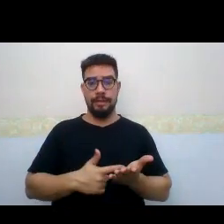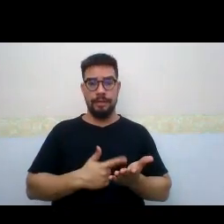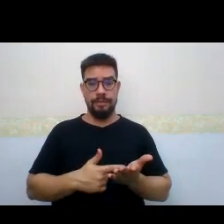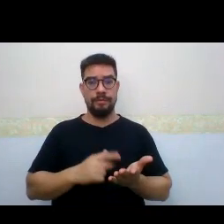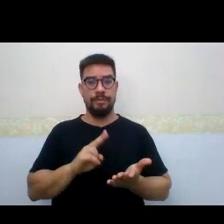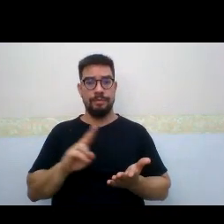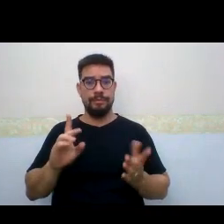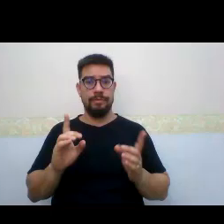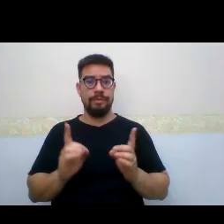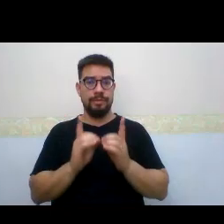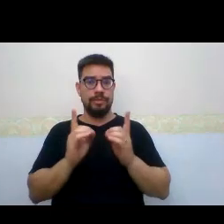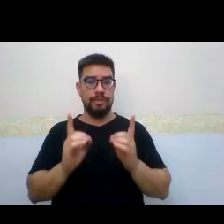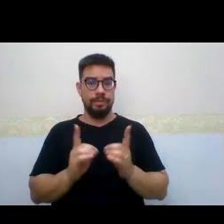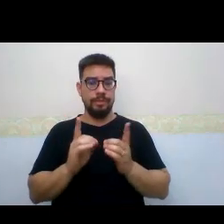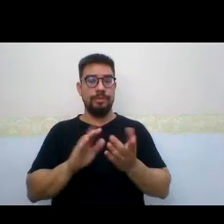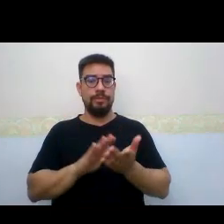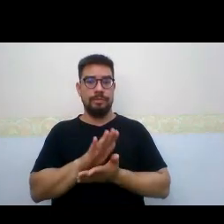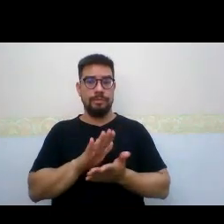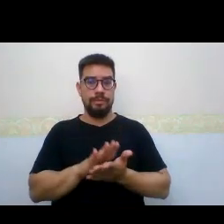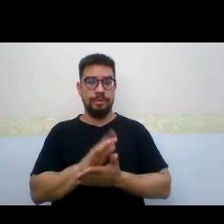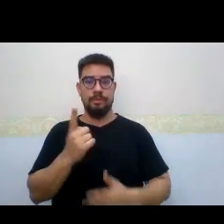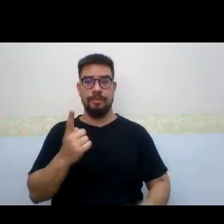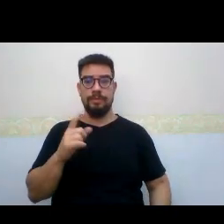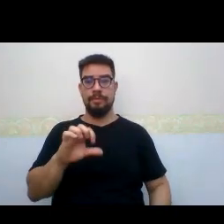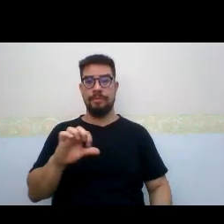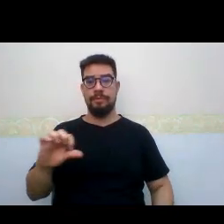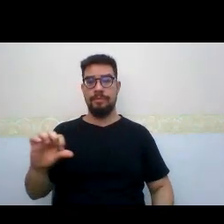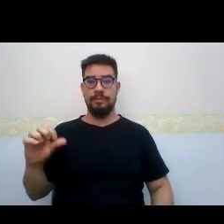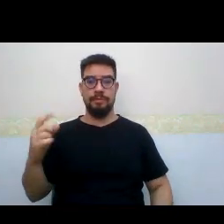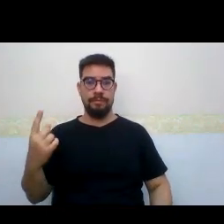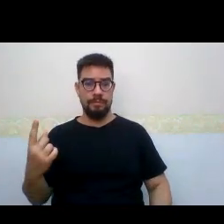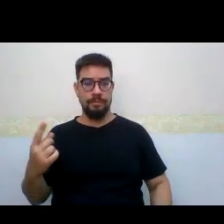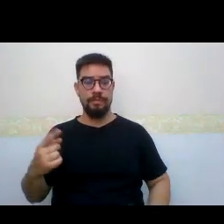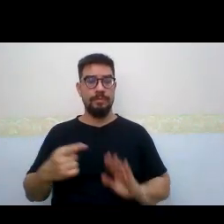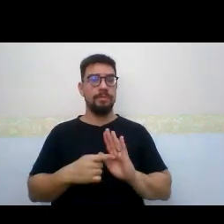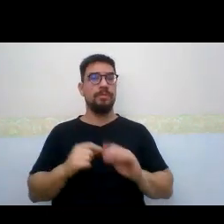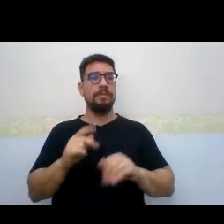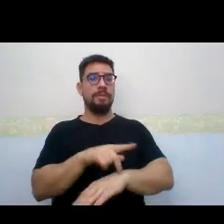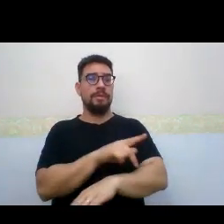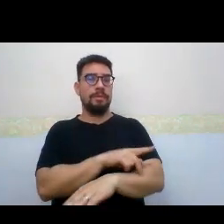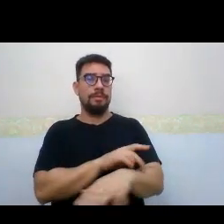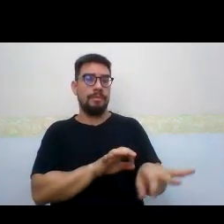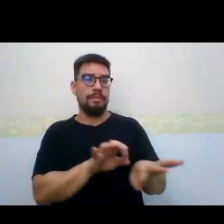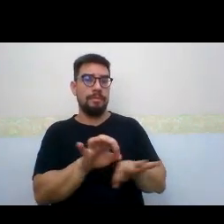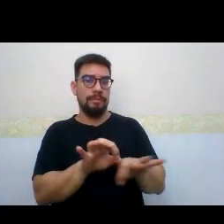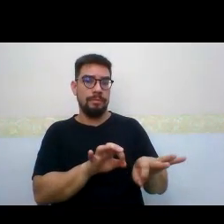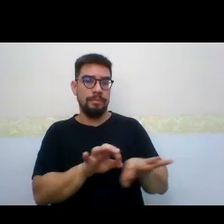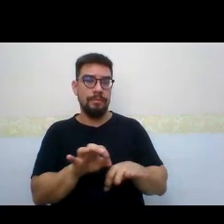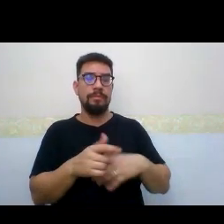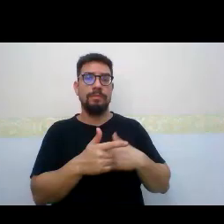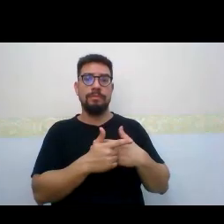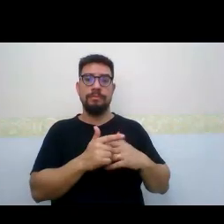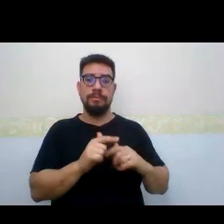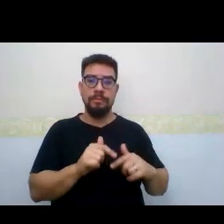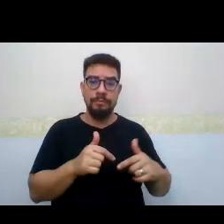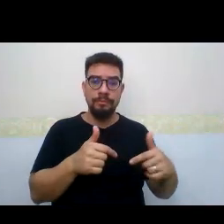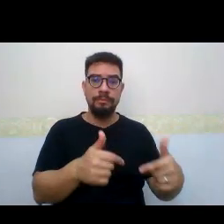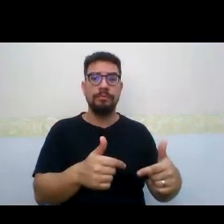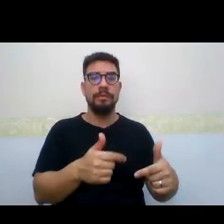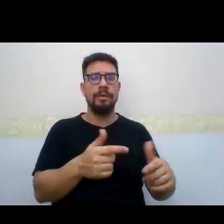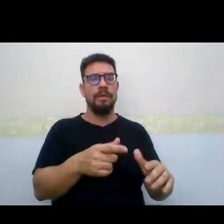publicado em 1991. E ele fala, né, o planejamento pedagógico é uma tarefa que inclui tanto a previsão